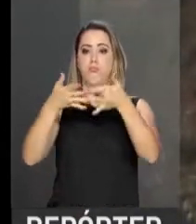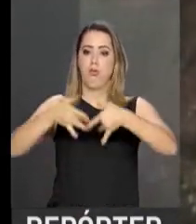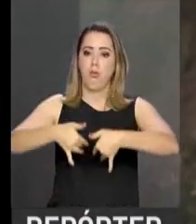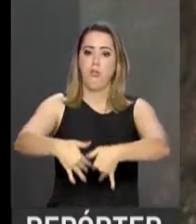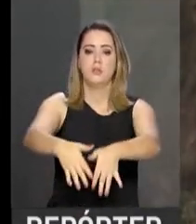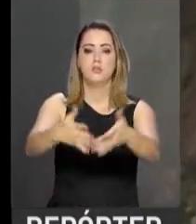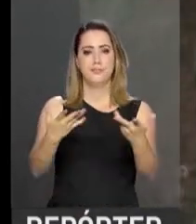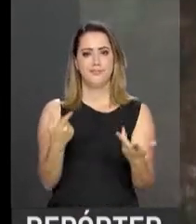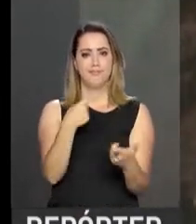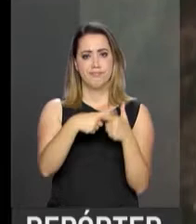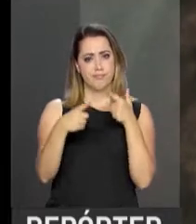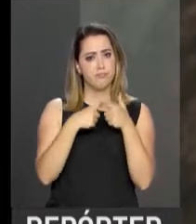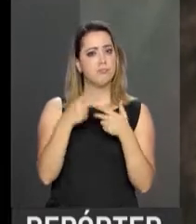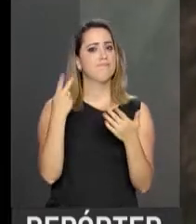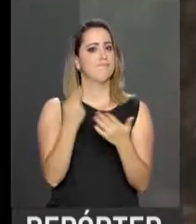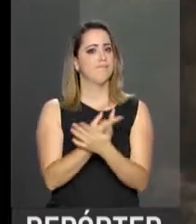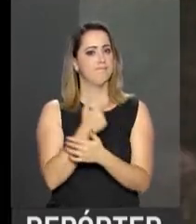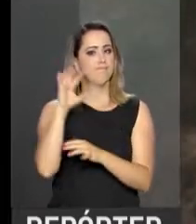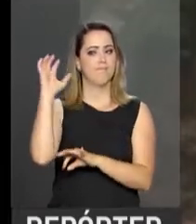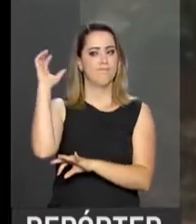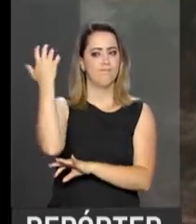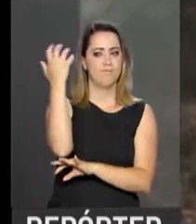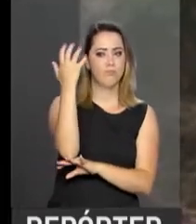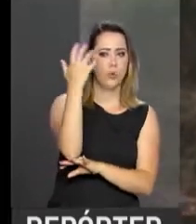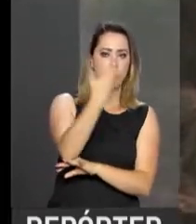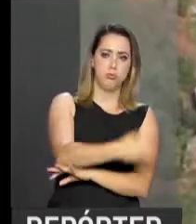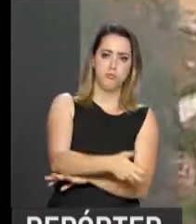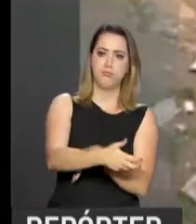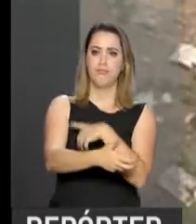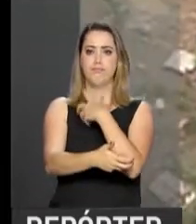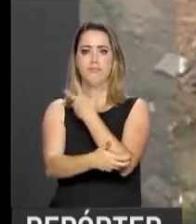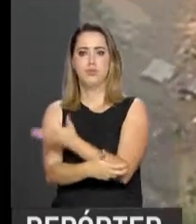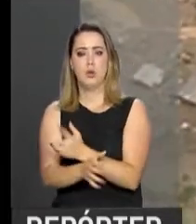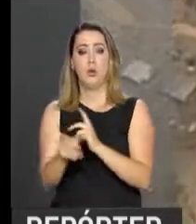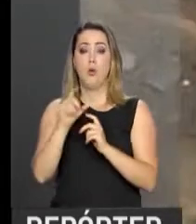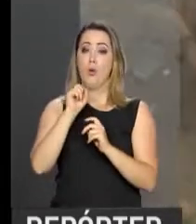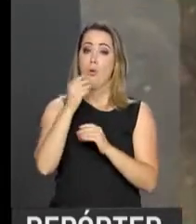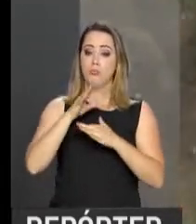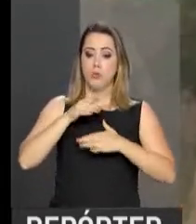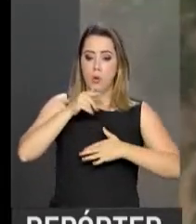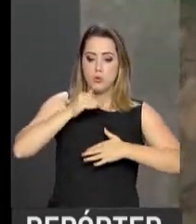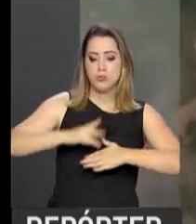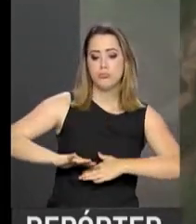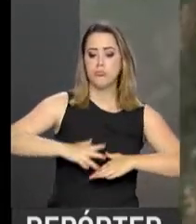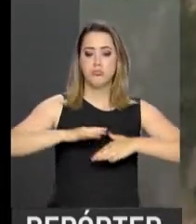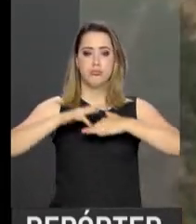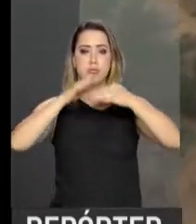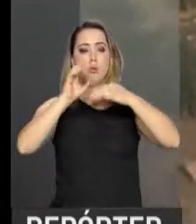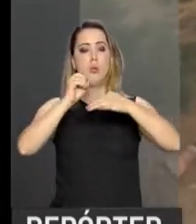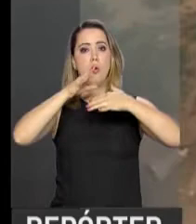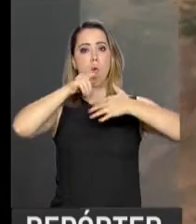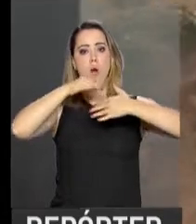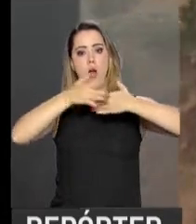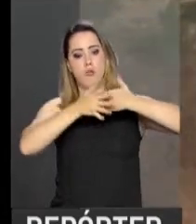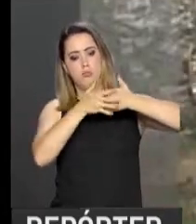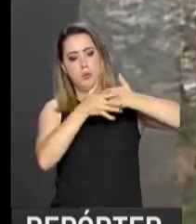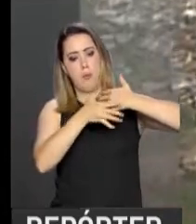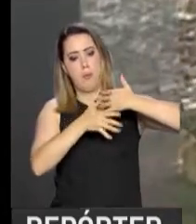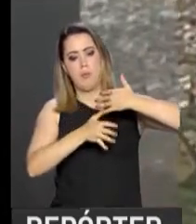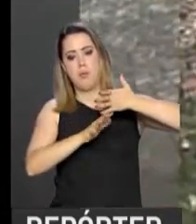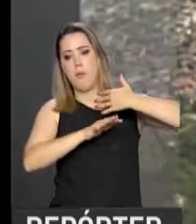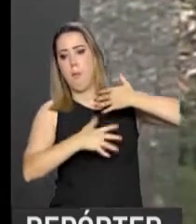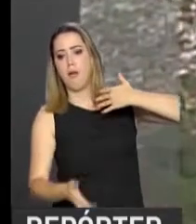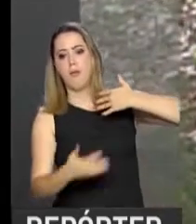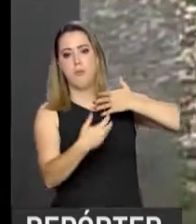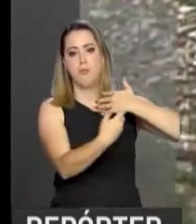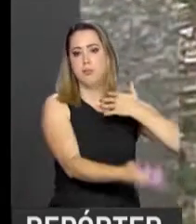mortes e os riscos causados por desastres naturais como as enchentes e os deslizamentos de terra provocados por temporais na região